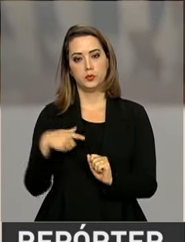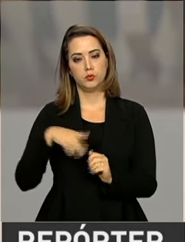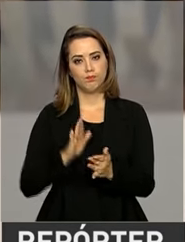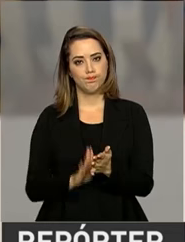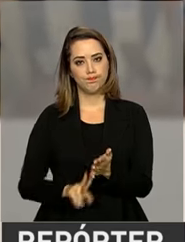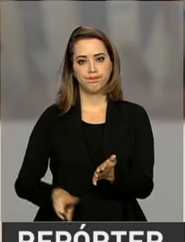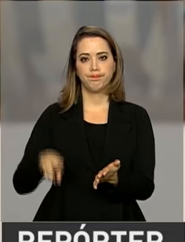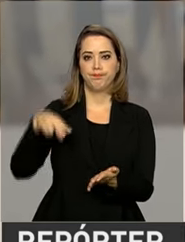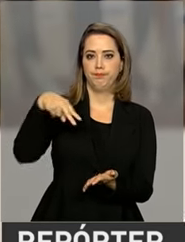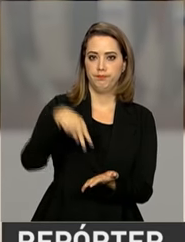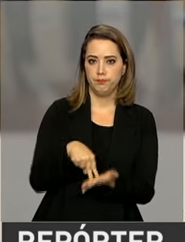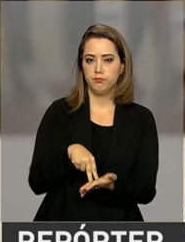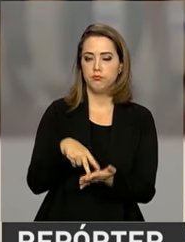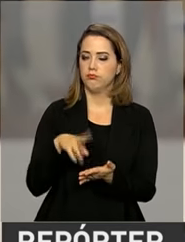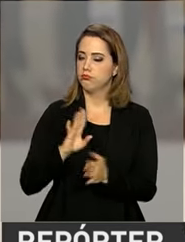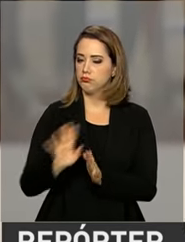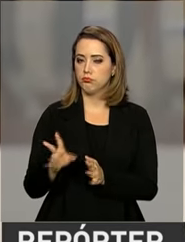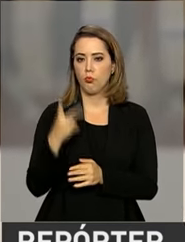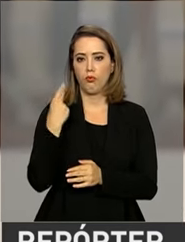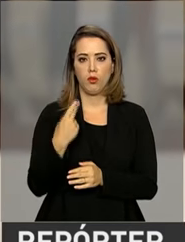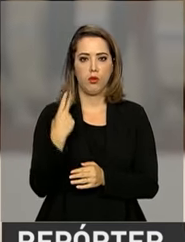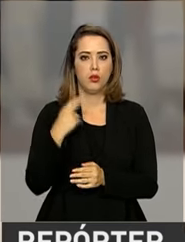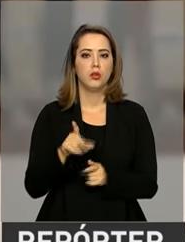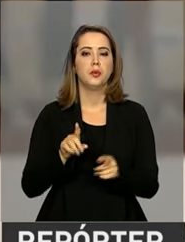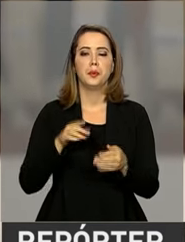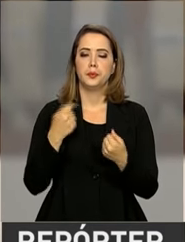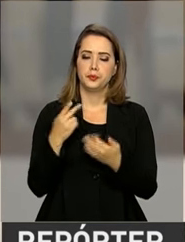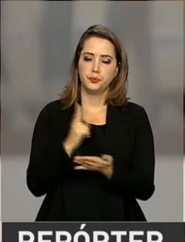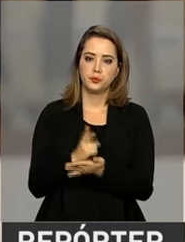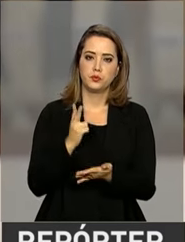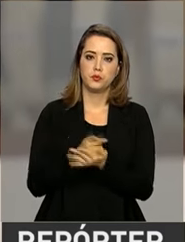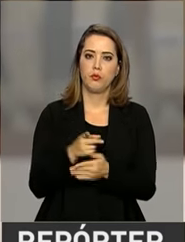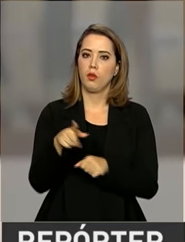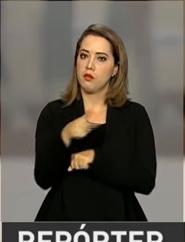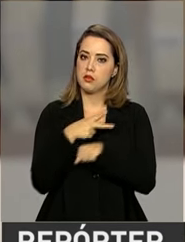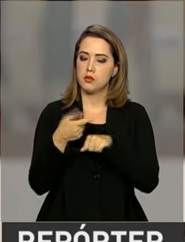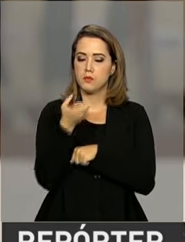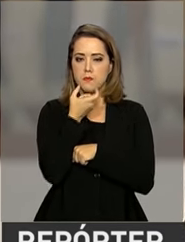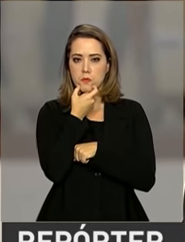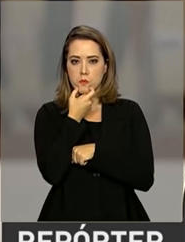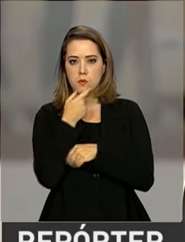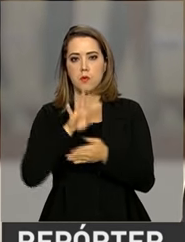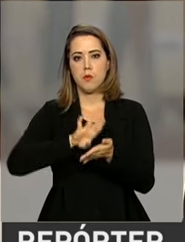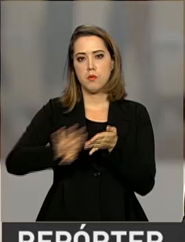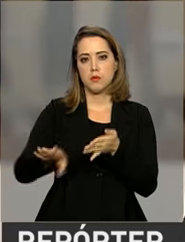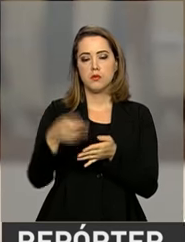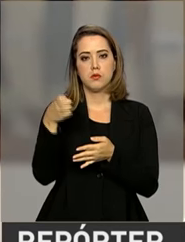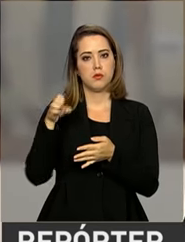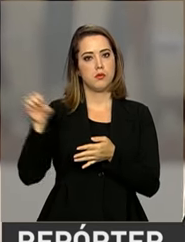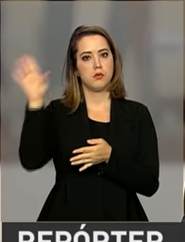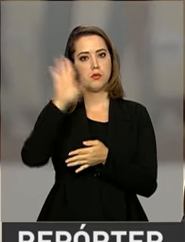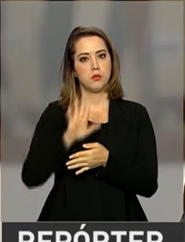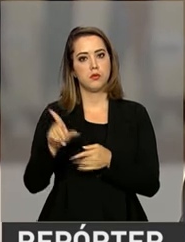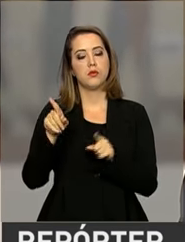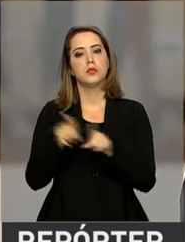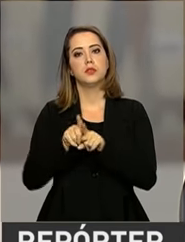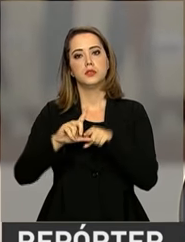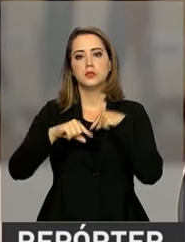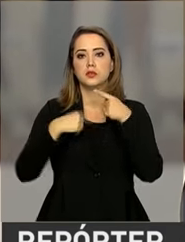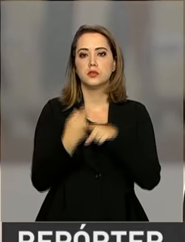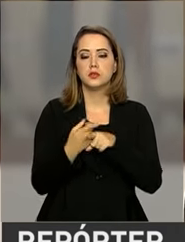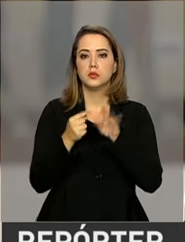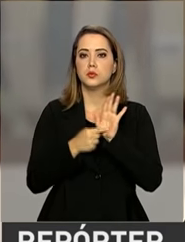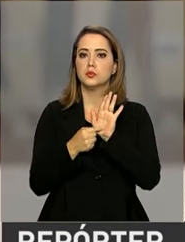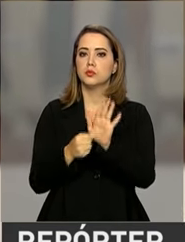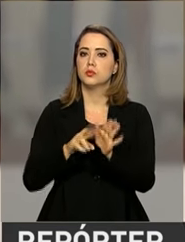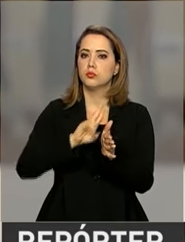de enfrentar os impactos da saída do Reino Unido da União Europeia e citou as reservas internacionais, o regime de câmbio flutuante